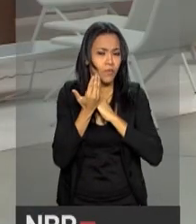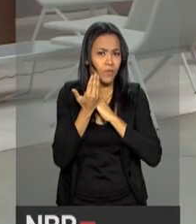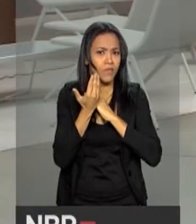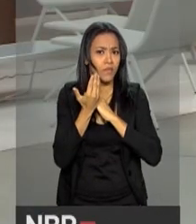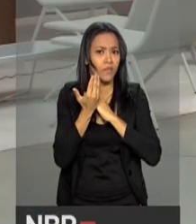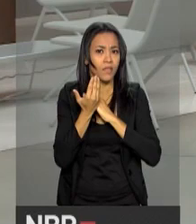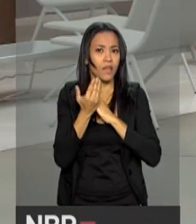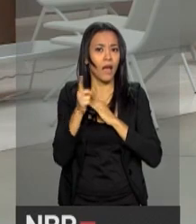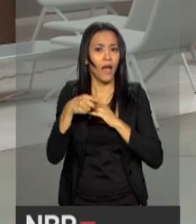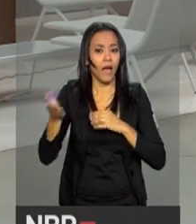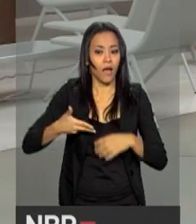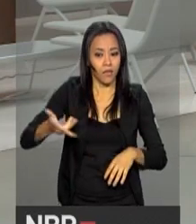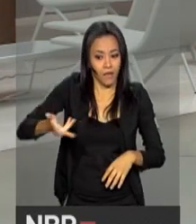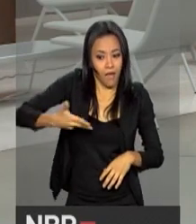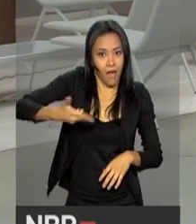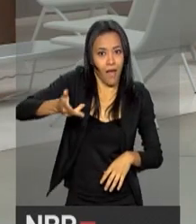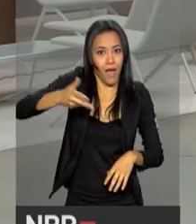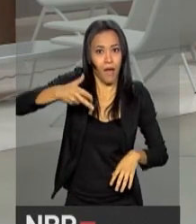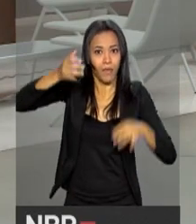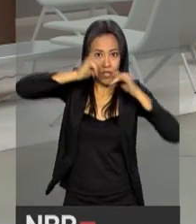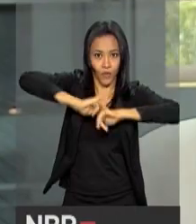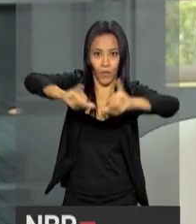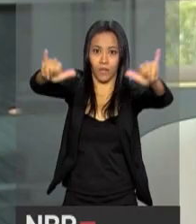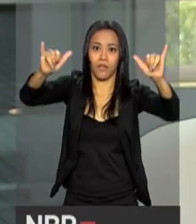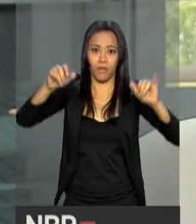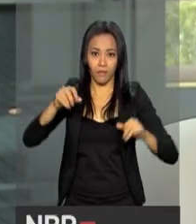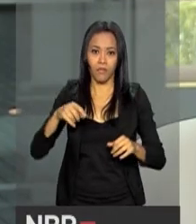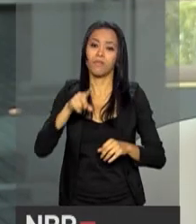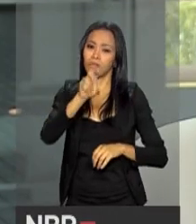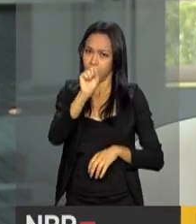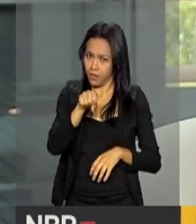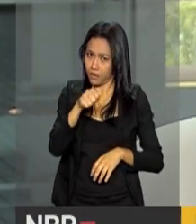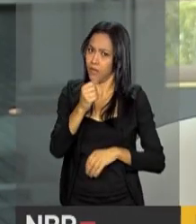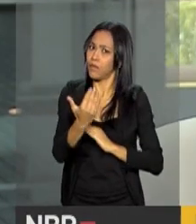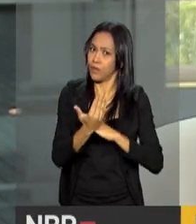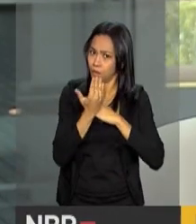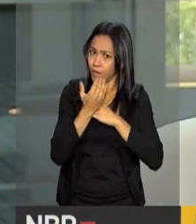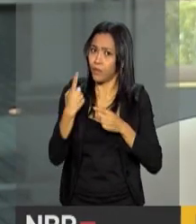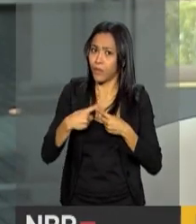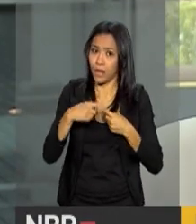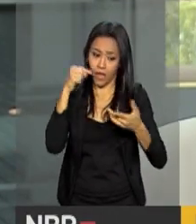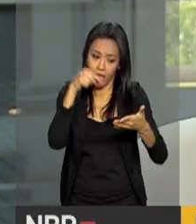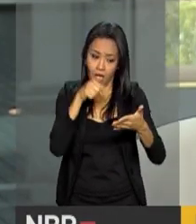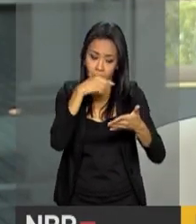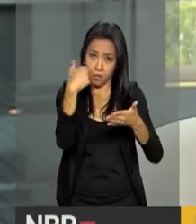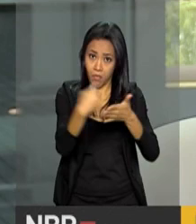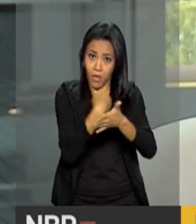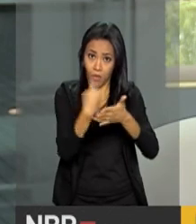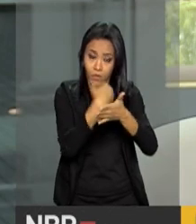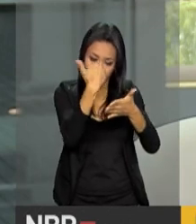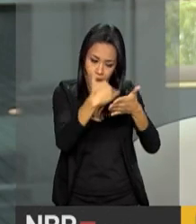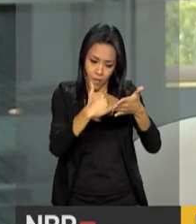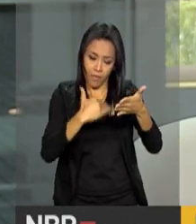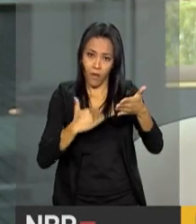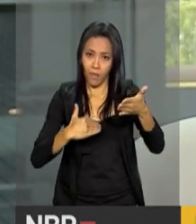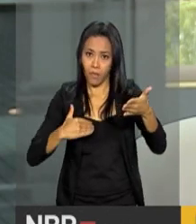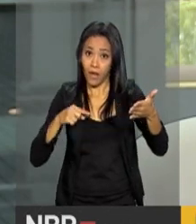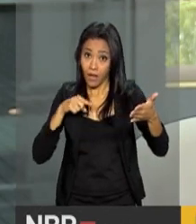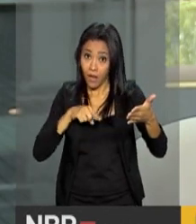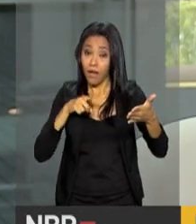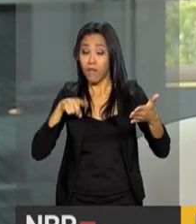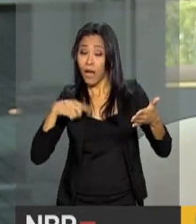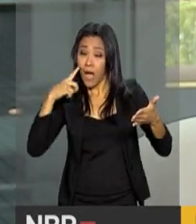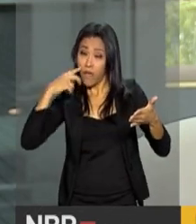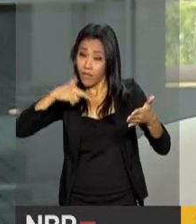agilizar a divulgação dos resultados ajuda porque esse questionário ele já vai ser recebeu uma crítica